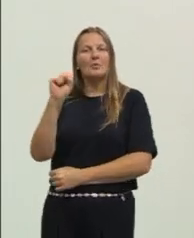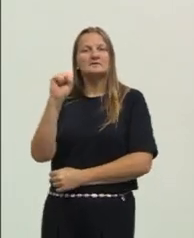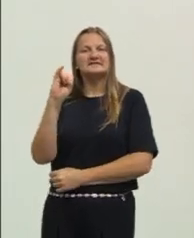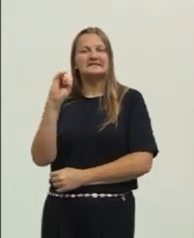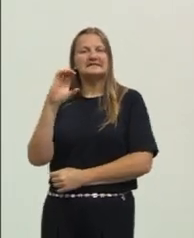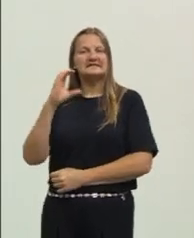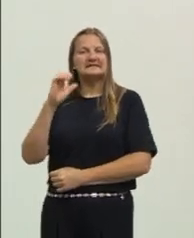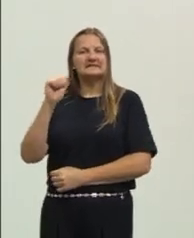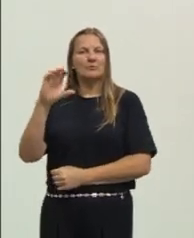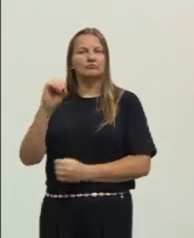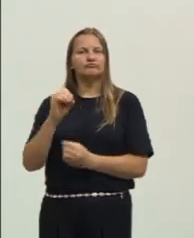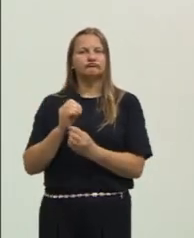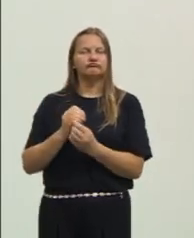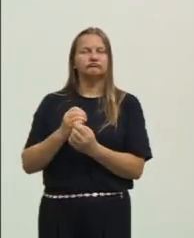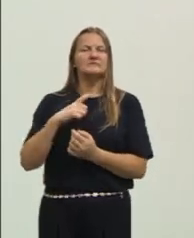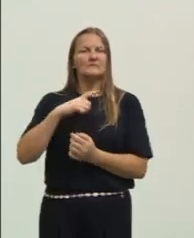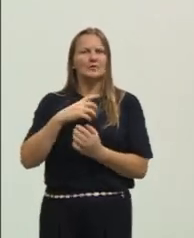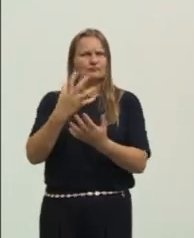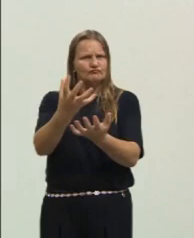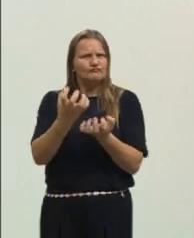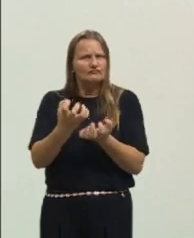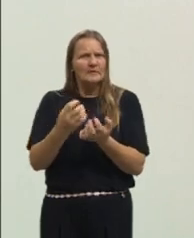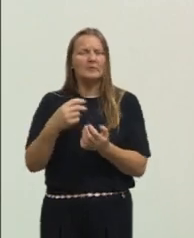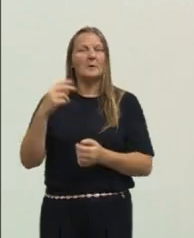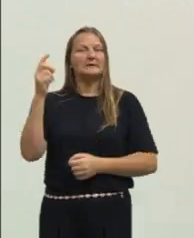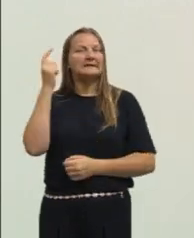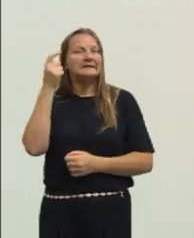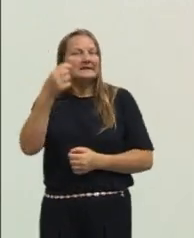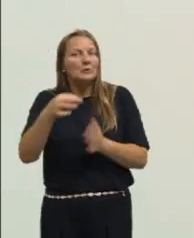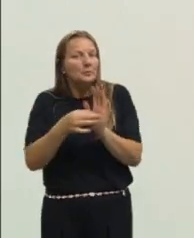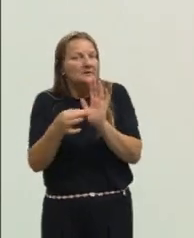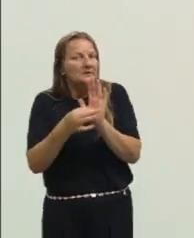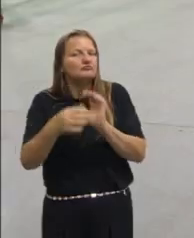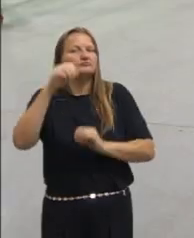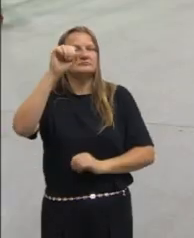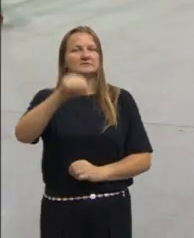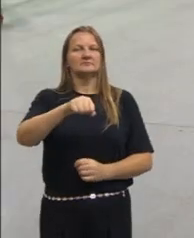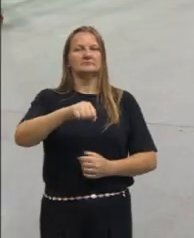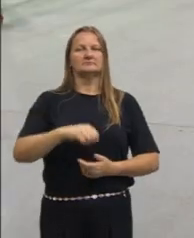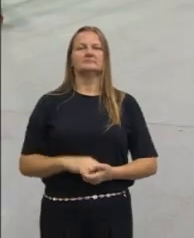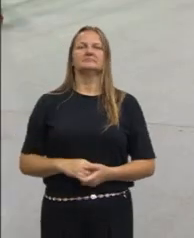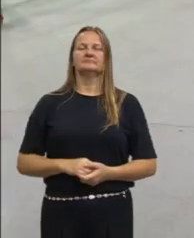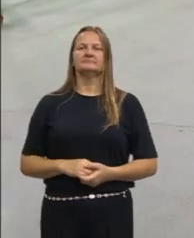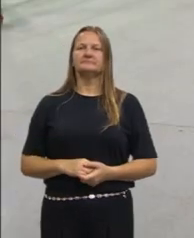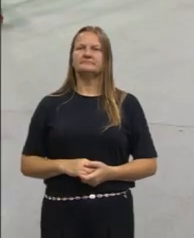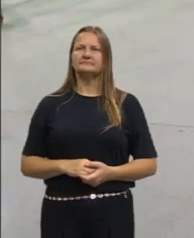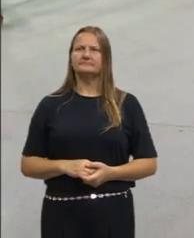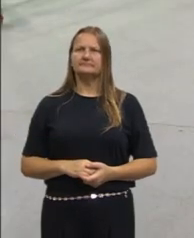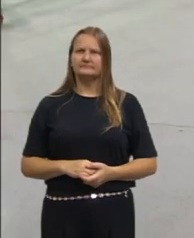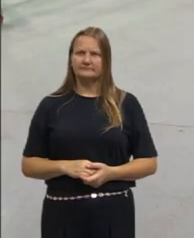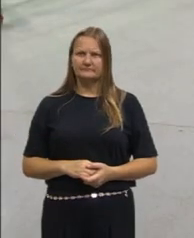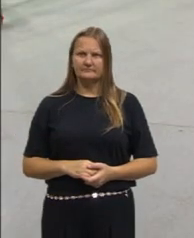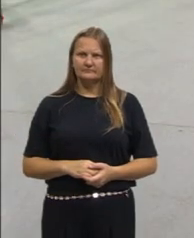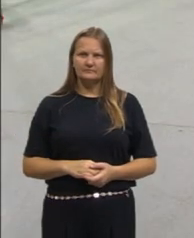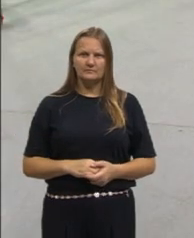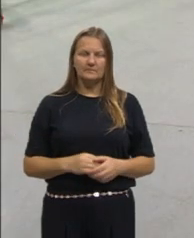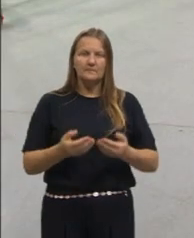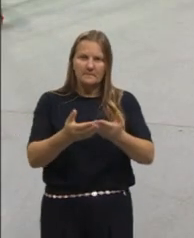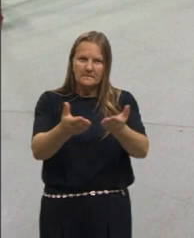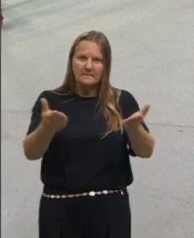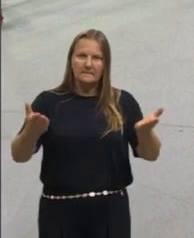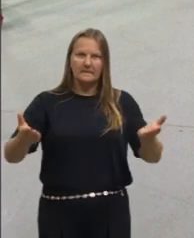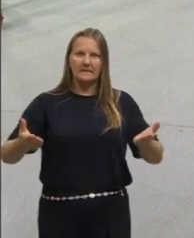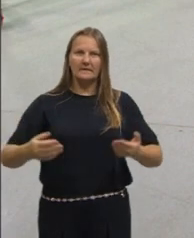humanos nós o nosso conhecimento ele tem posição sim exatamente eu acho que o que vocês trouxeram mostra exatamente